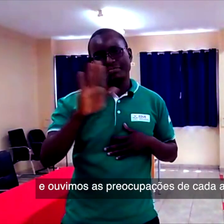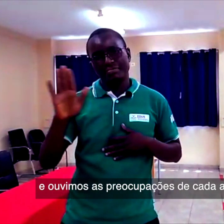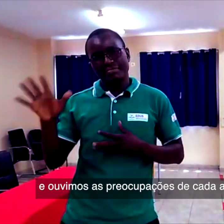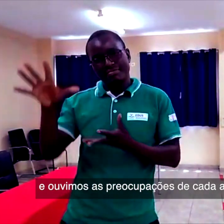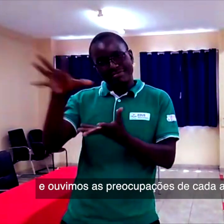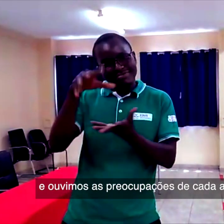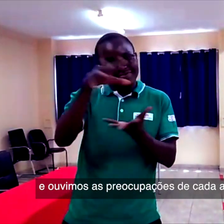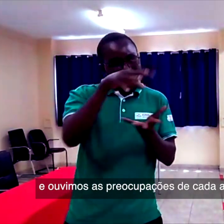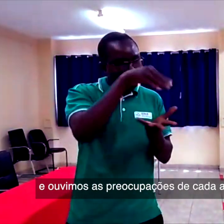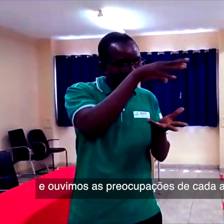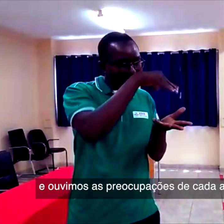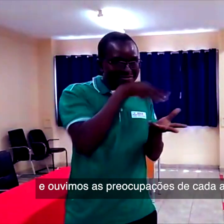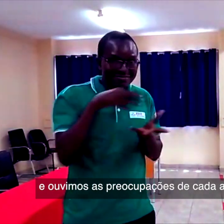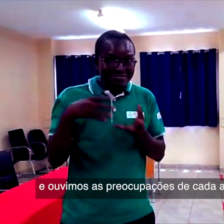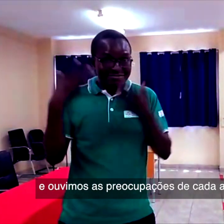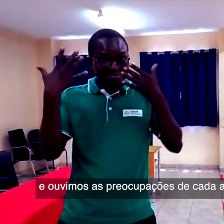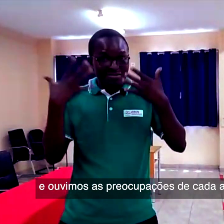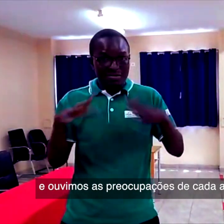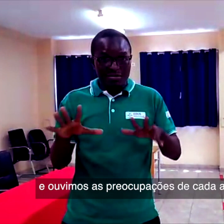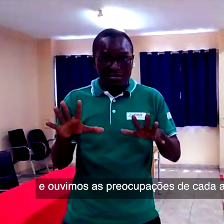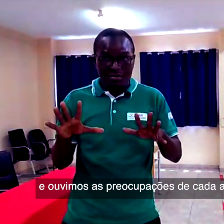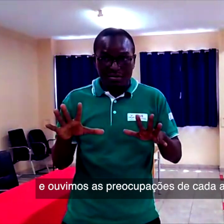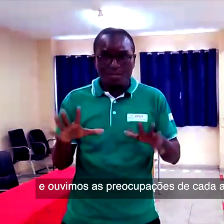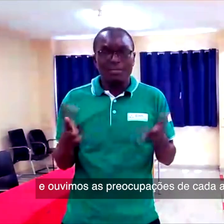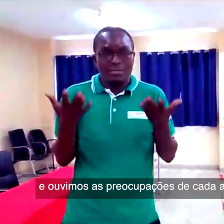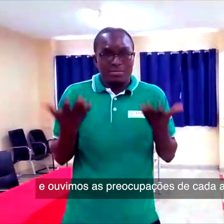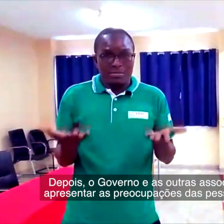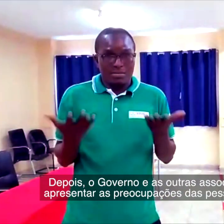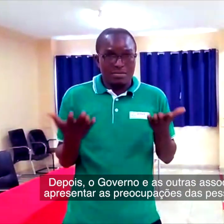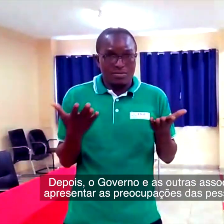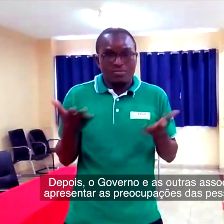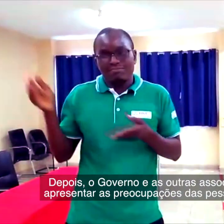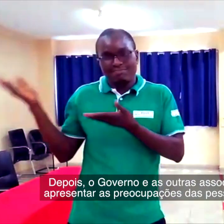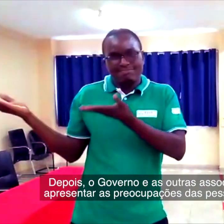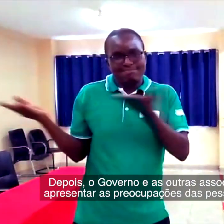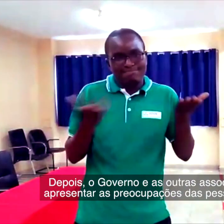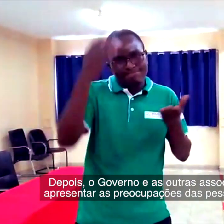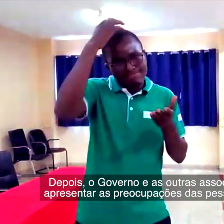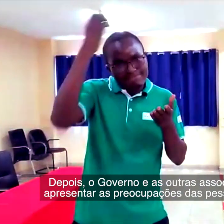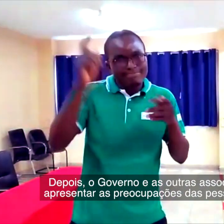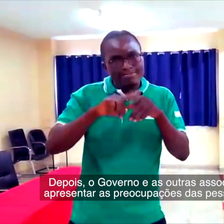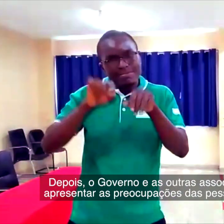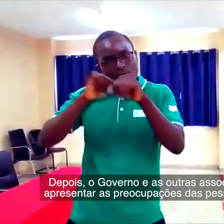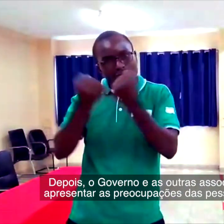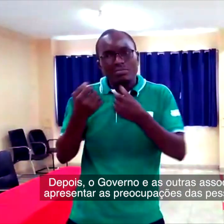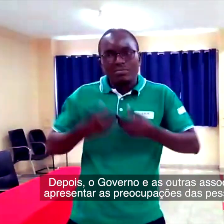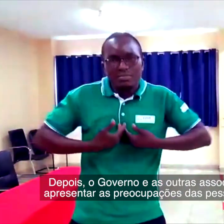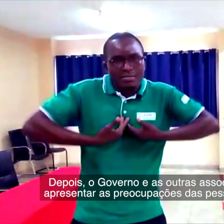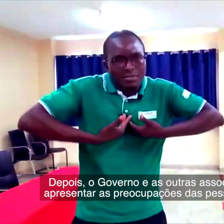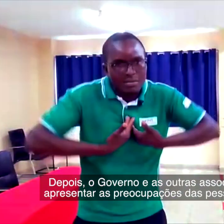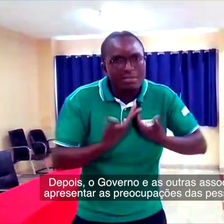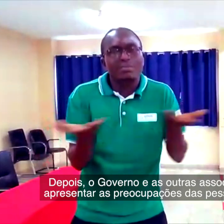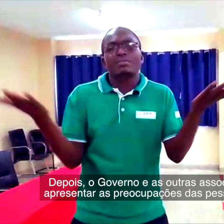e ouvimos preocupações de cada associação. Depois disto, o